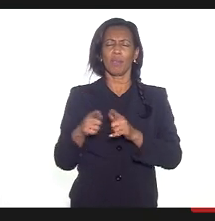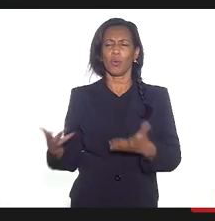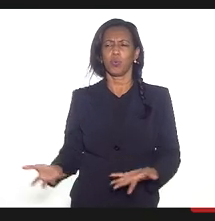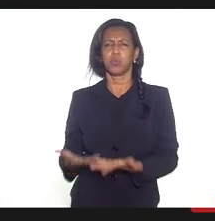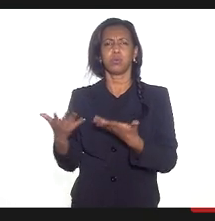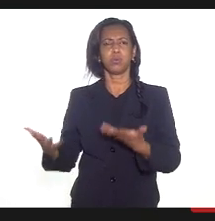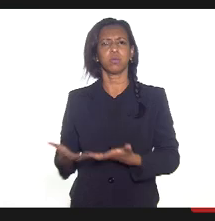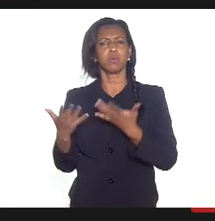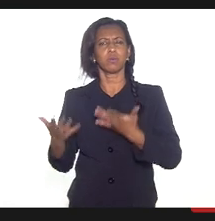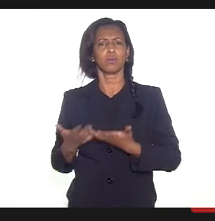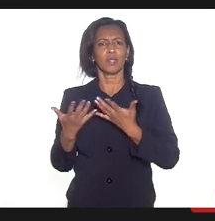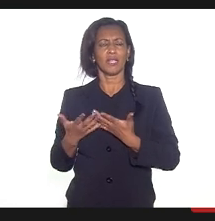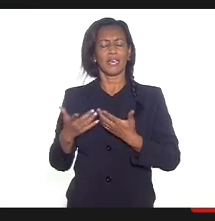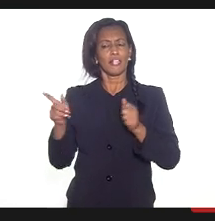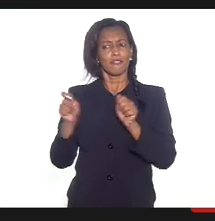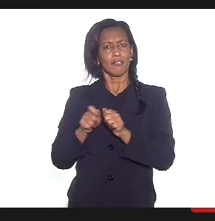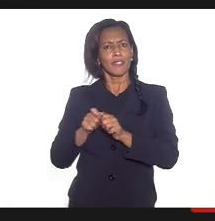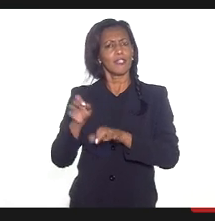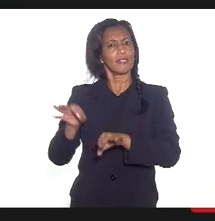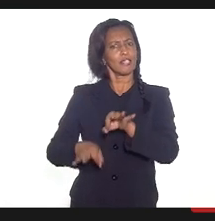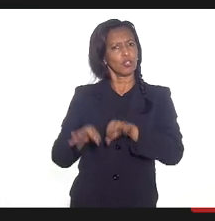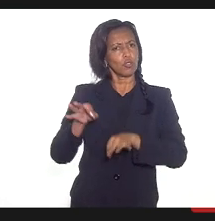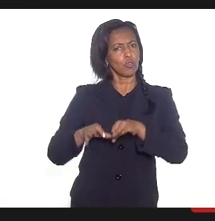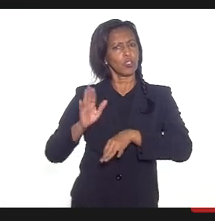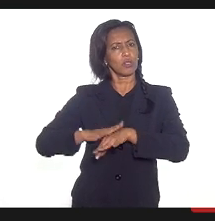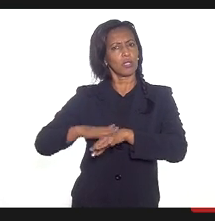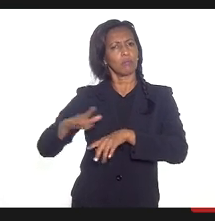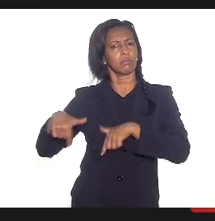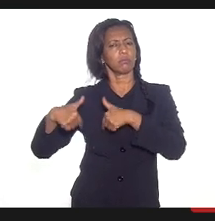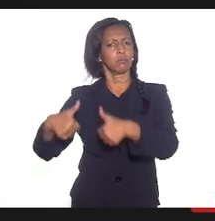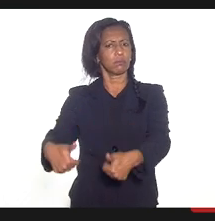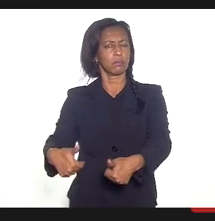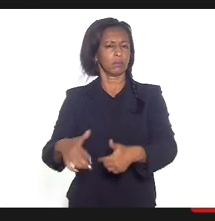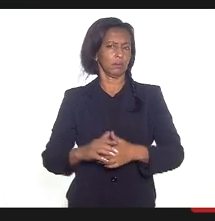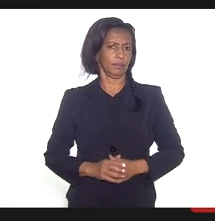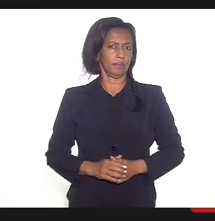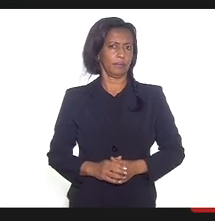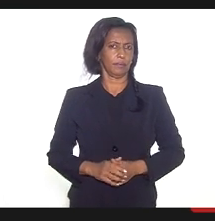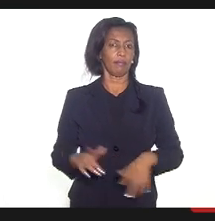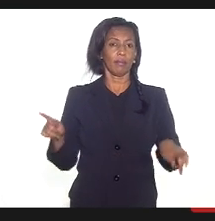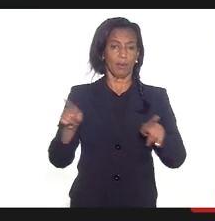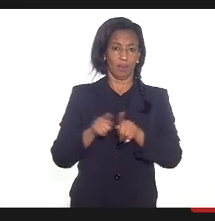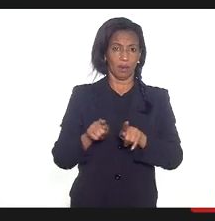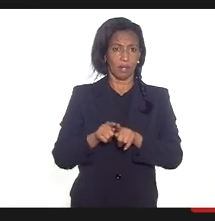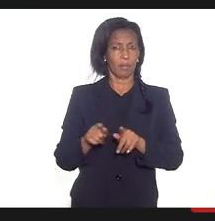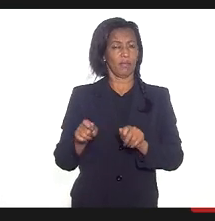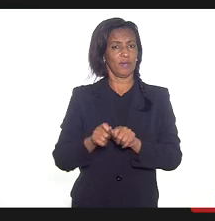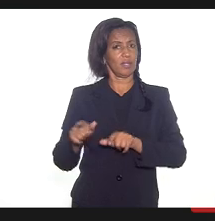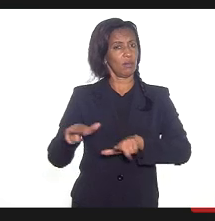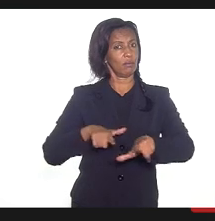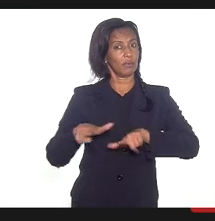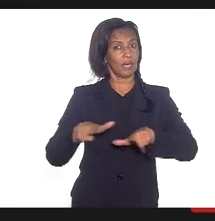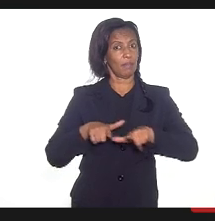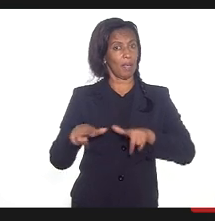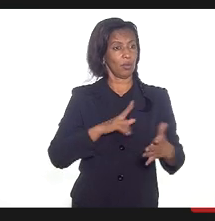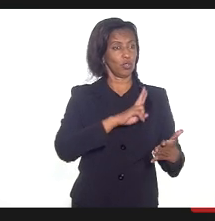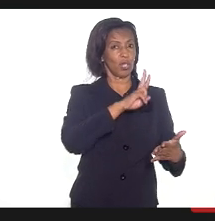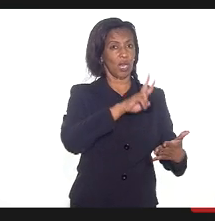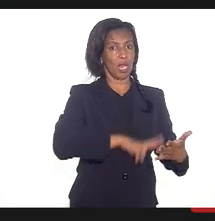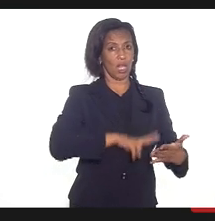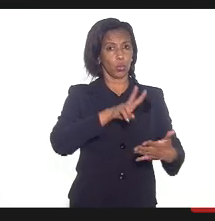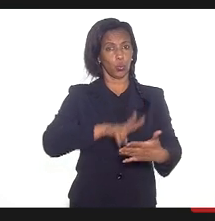tentar fazer essa justiça aí funcionar. A gente também está fazendo um trabalho de leitura para